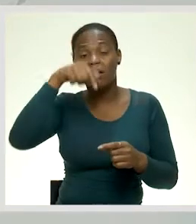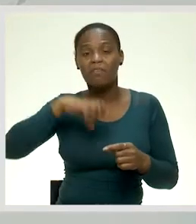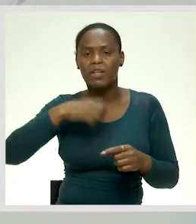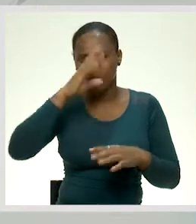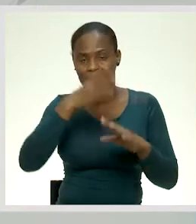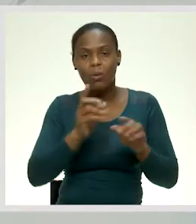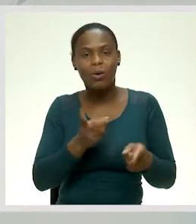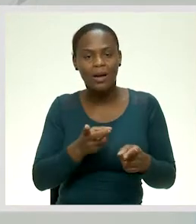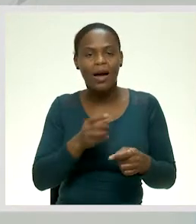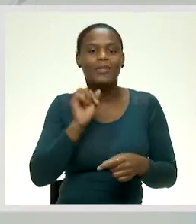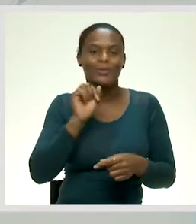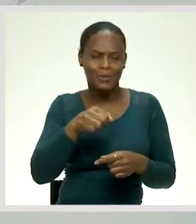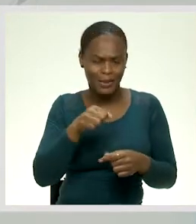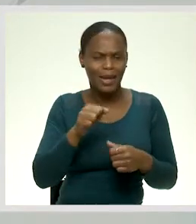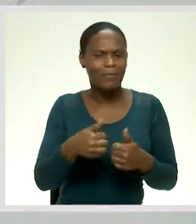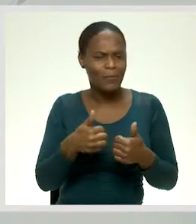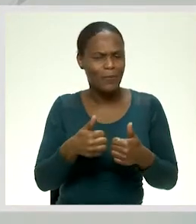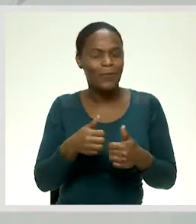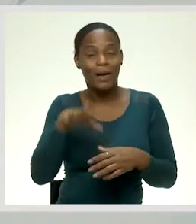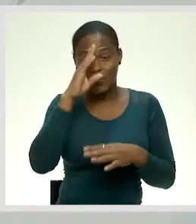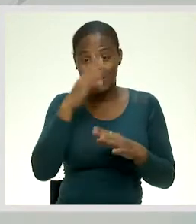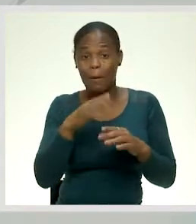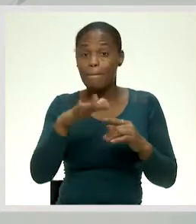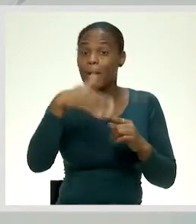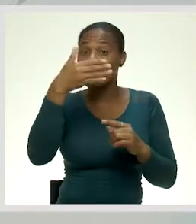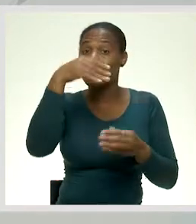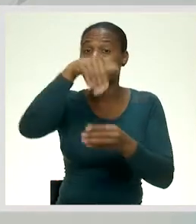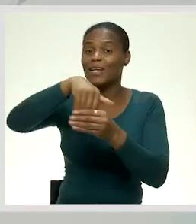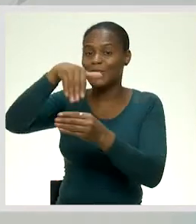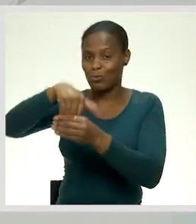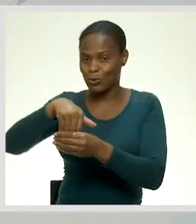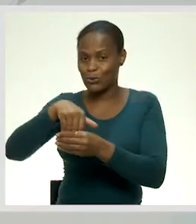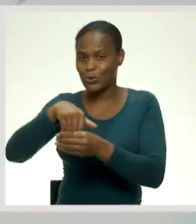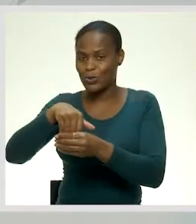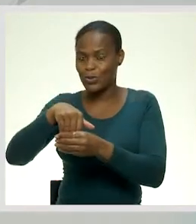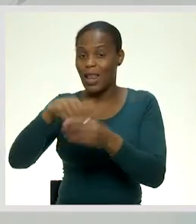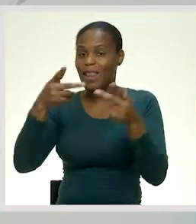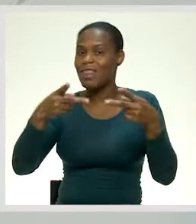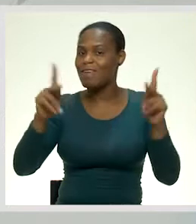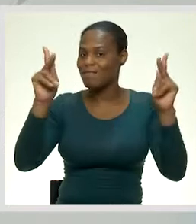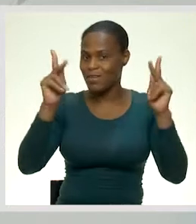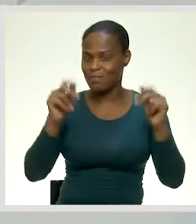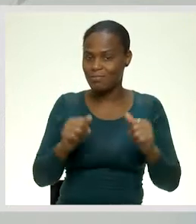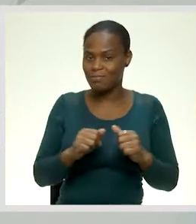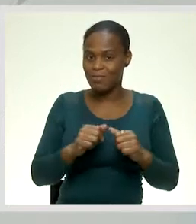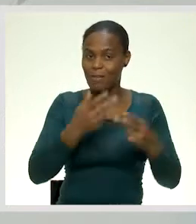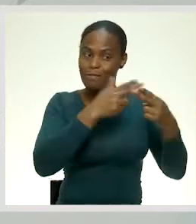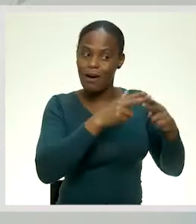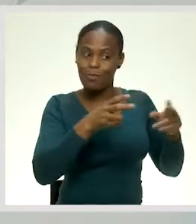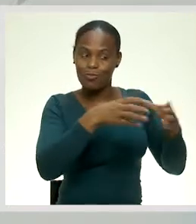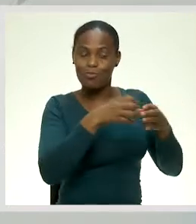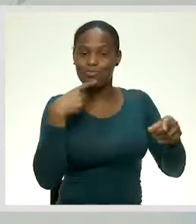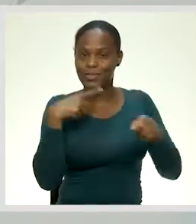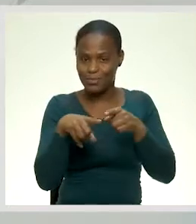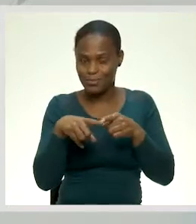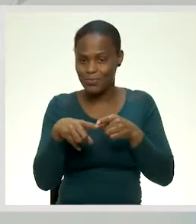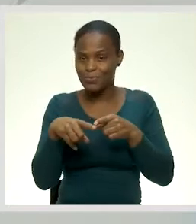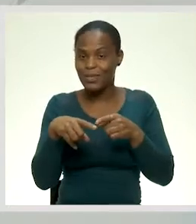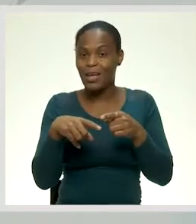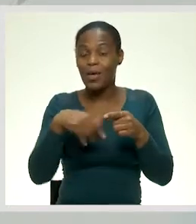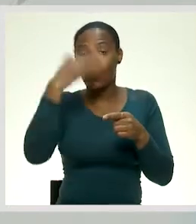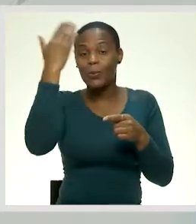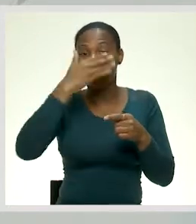Exatamente. Aconteceram as primeiras eleições livres, né? Portanto, multipartidárias. É o dia da